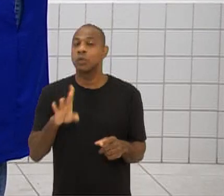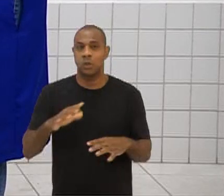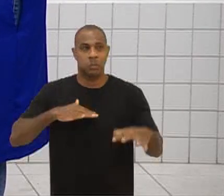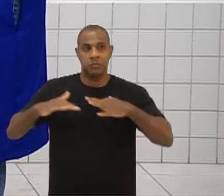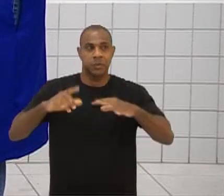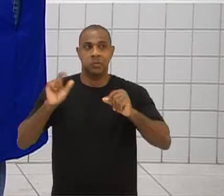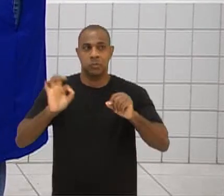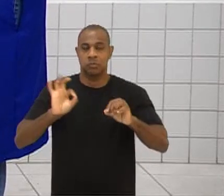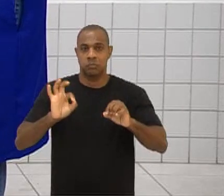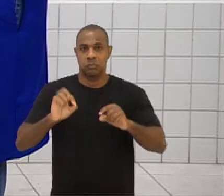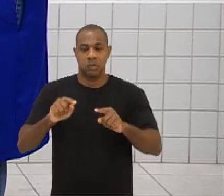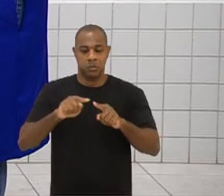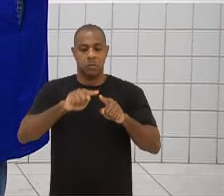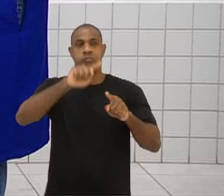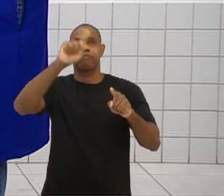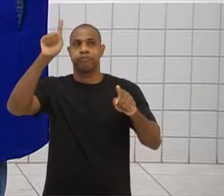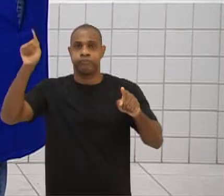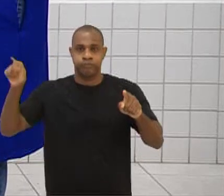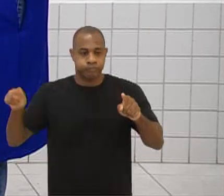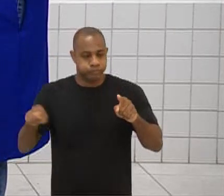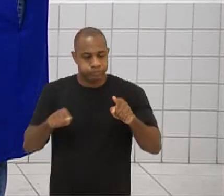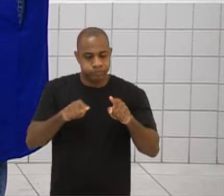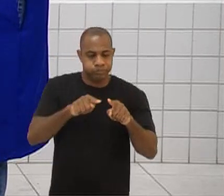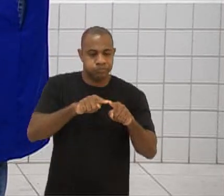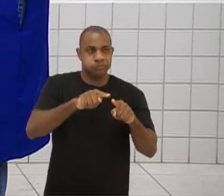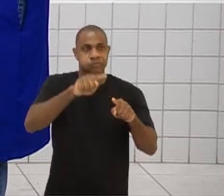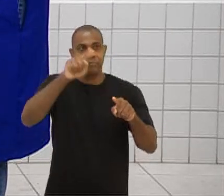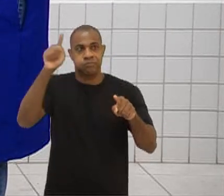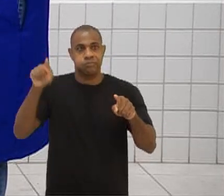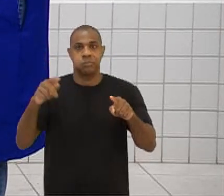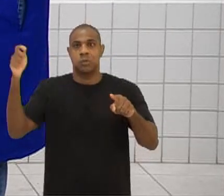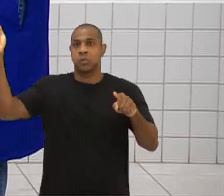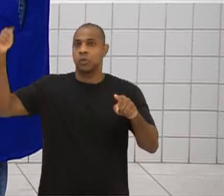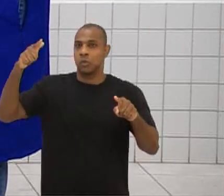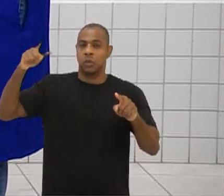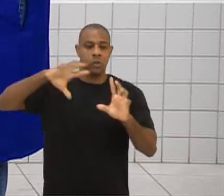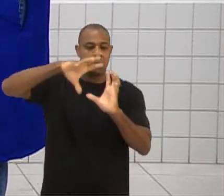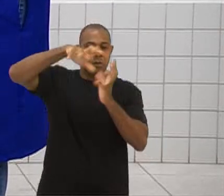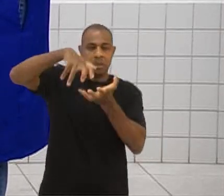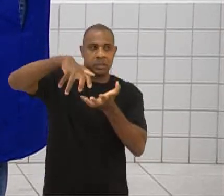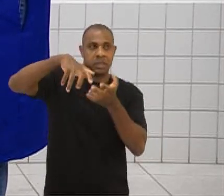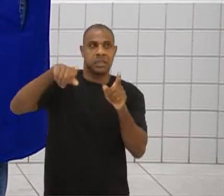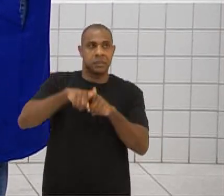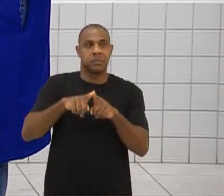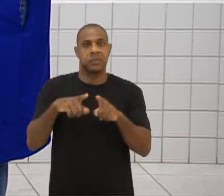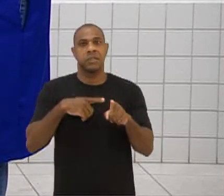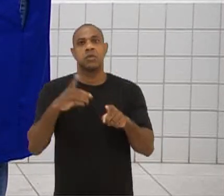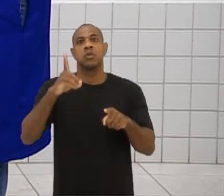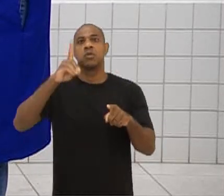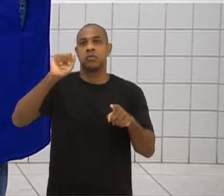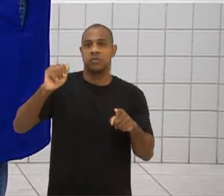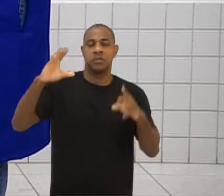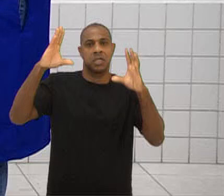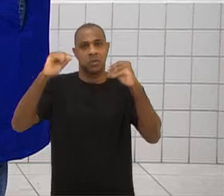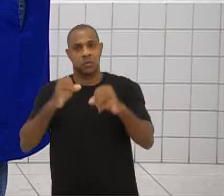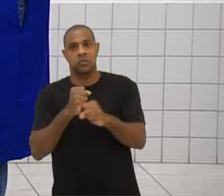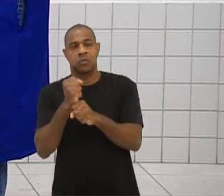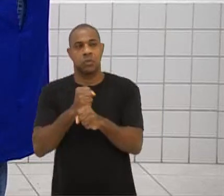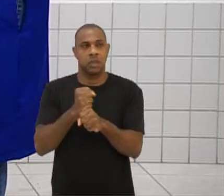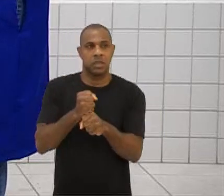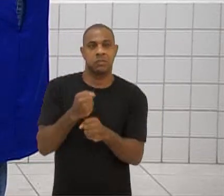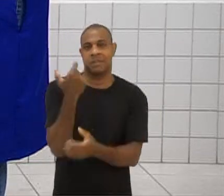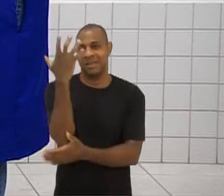Sol, né? Aqui é o ciclo do Sol e da Terra, fazendo os dias, estações do ano, toda aquela maravilha da